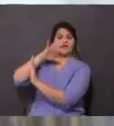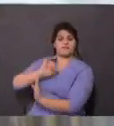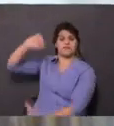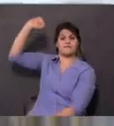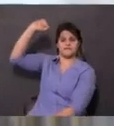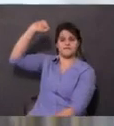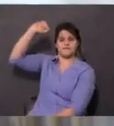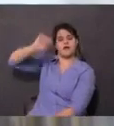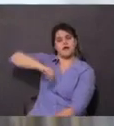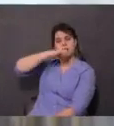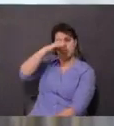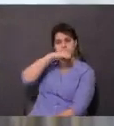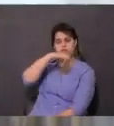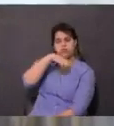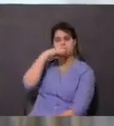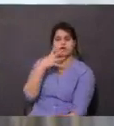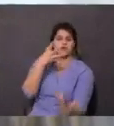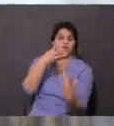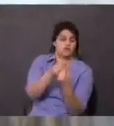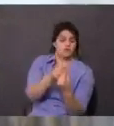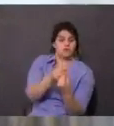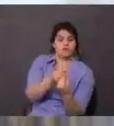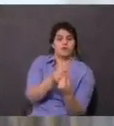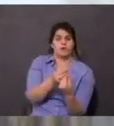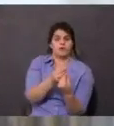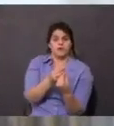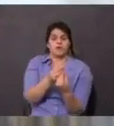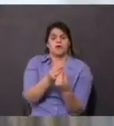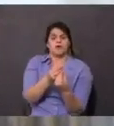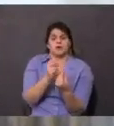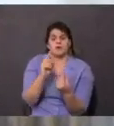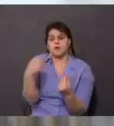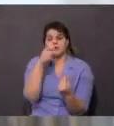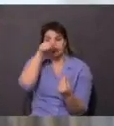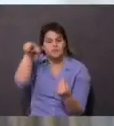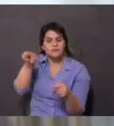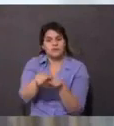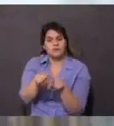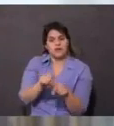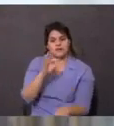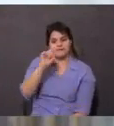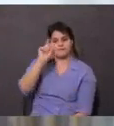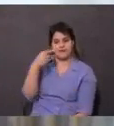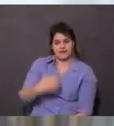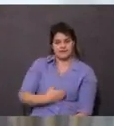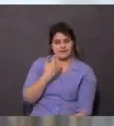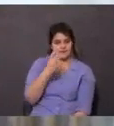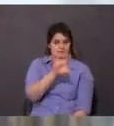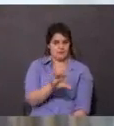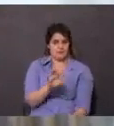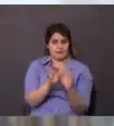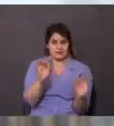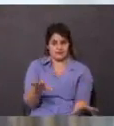se junta a tantos outros que nos oferecem esta certeza fundamental da fé. Não